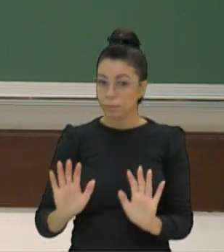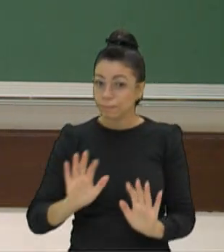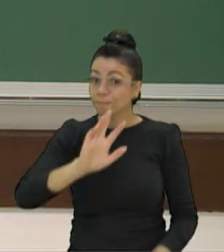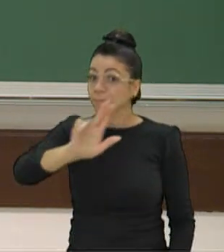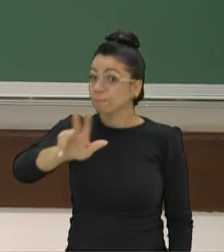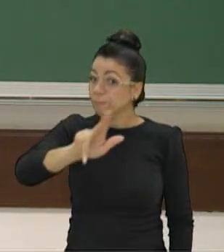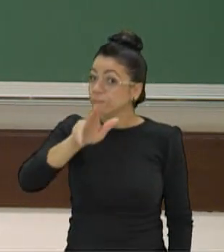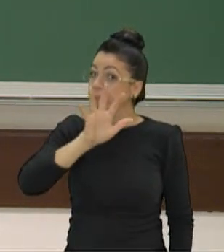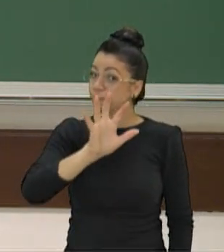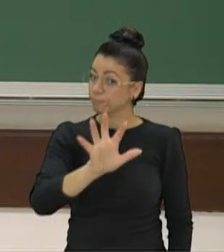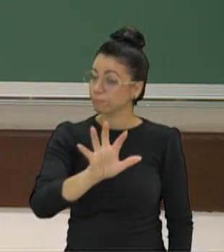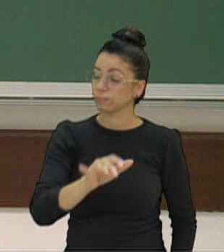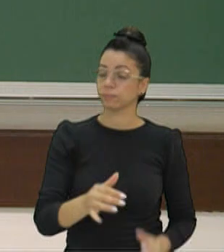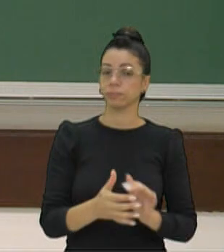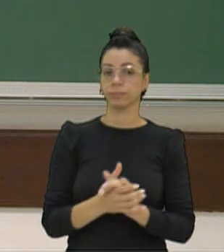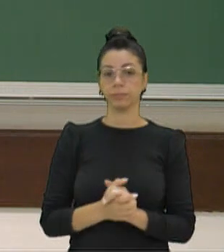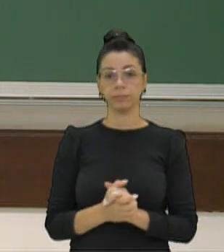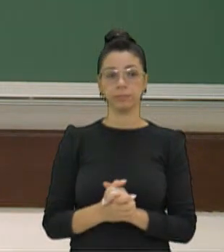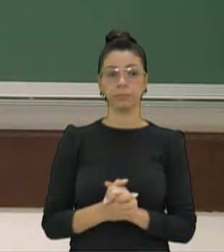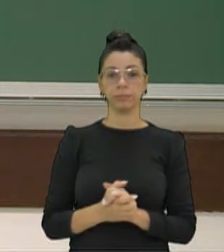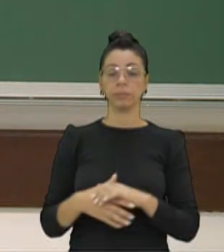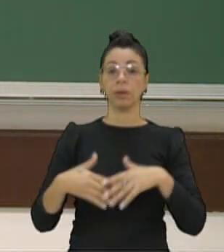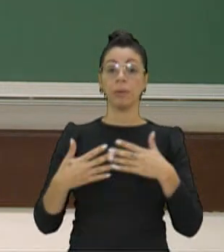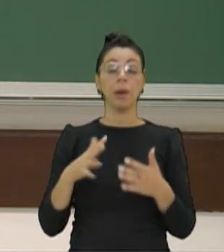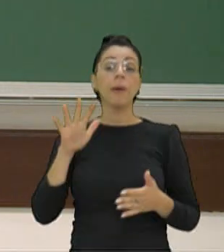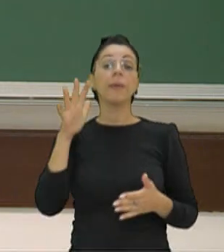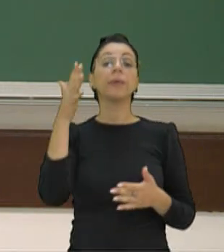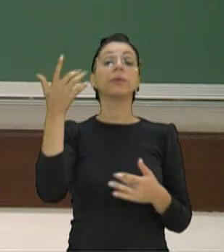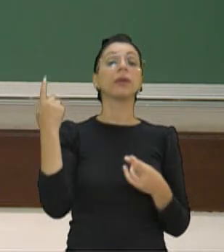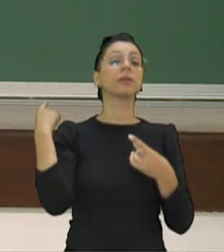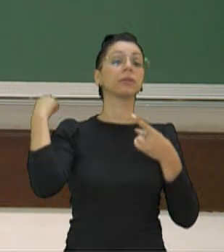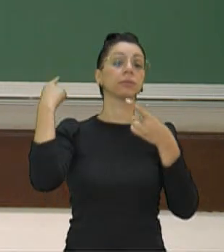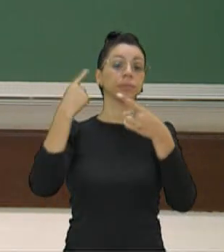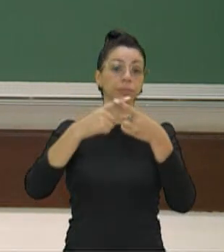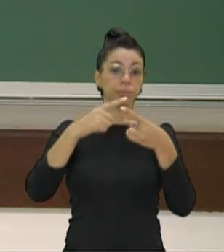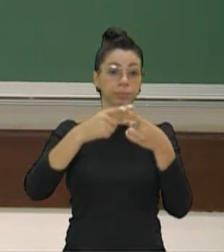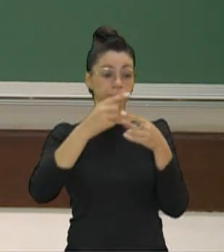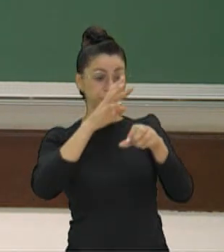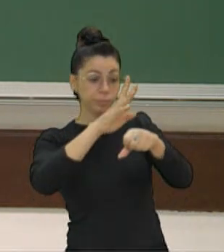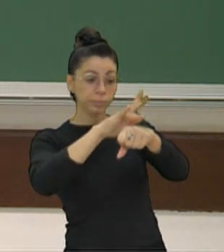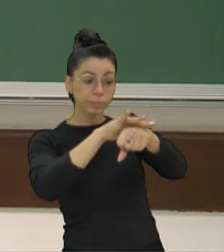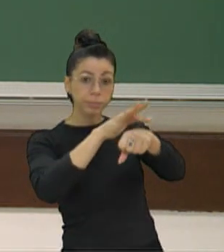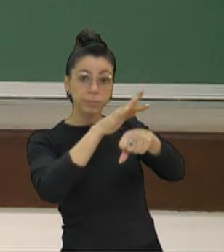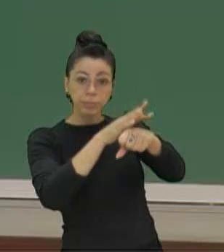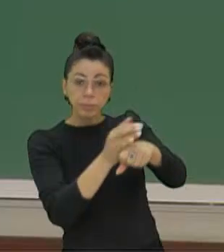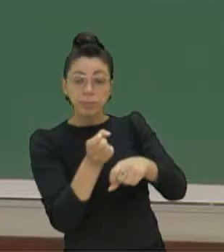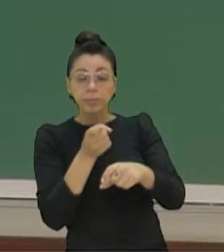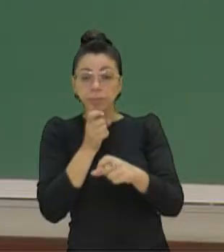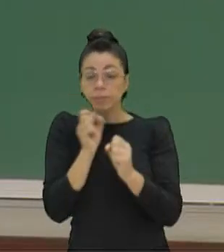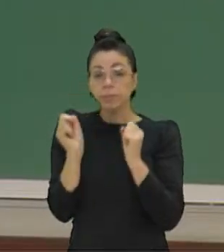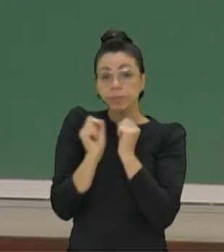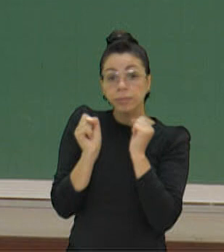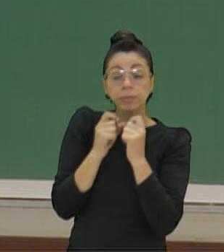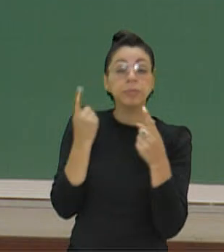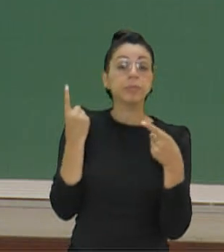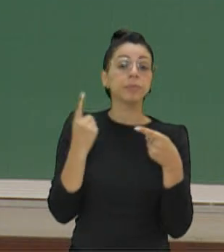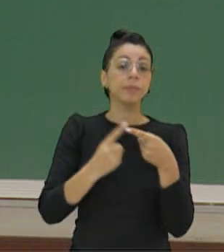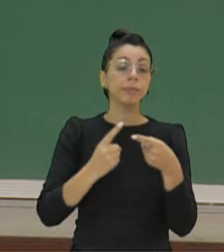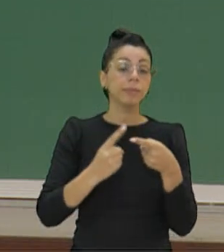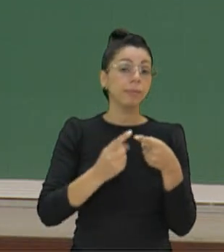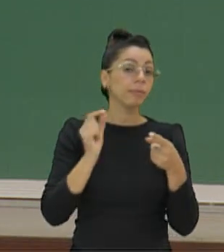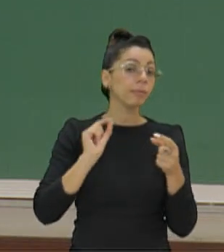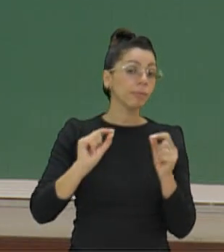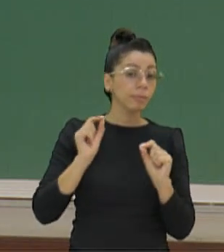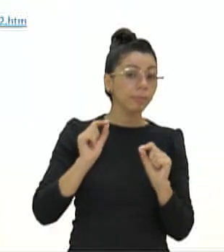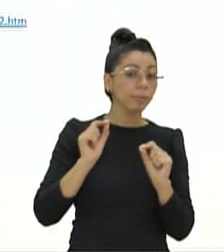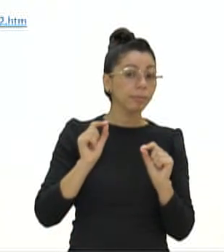Olha só, o aumento da incidência, né, dos casos de doenças respiratórias no inverno se devem pelas